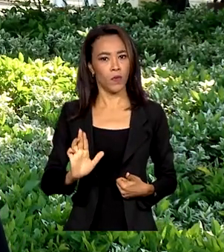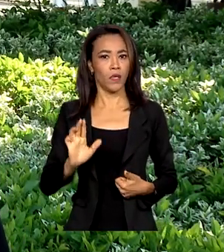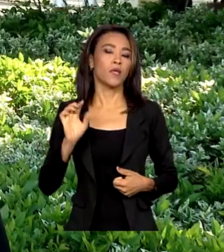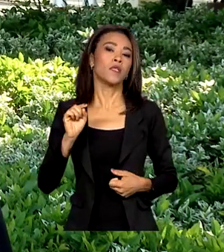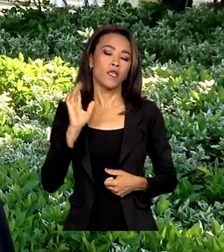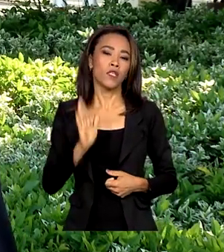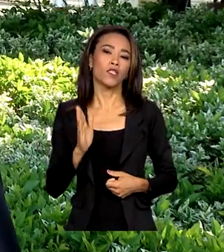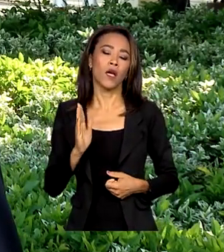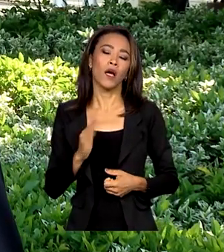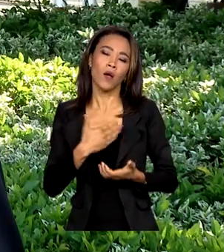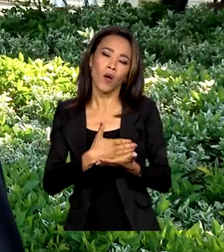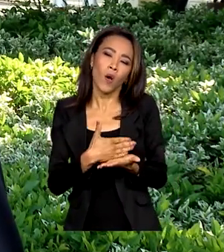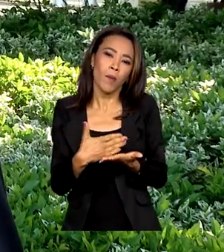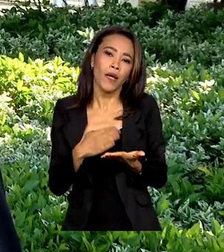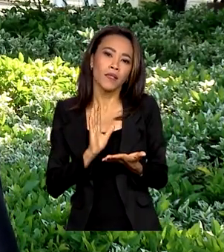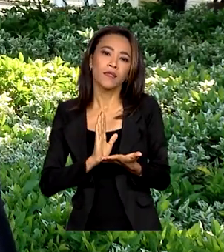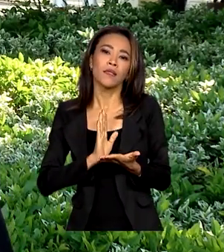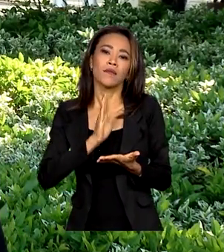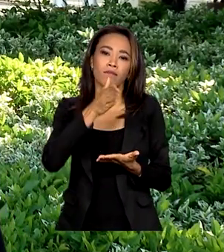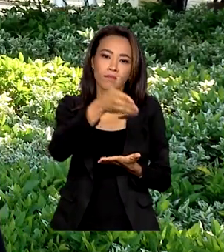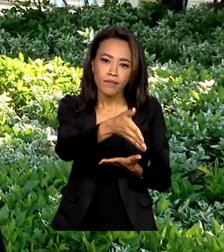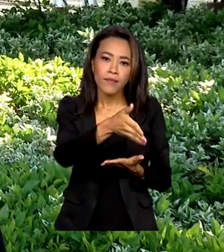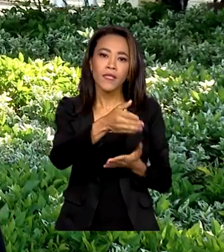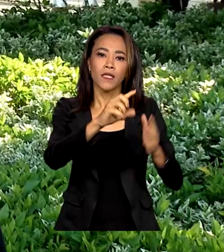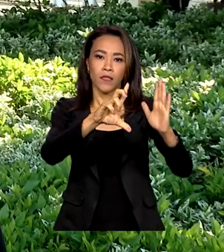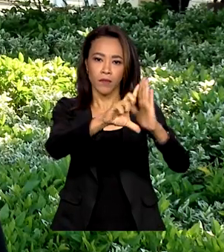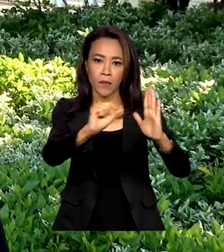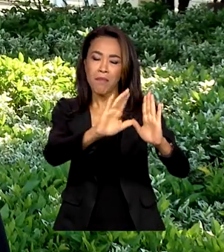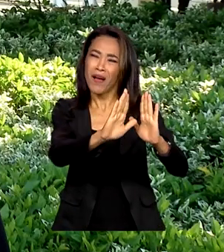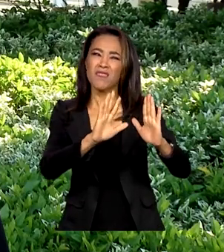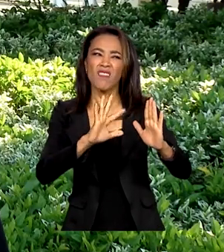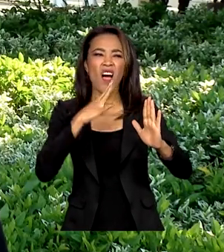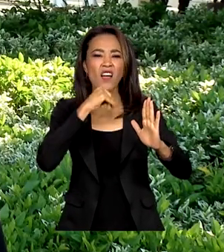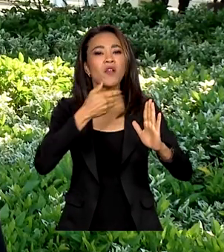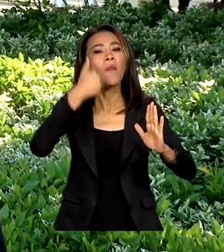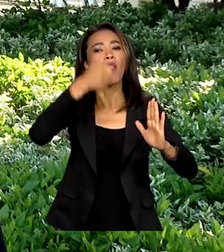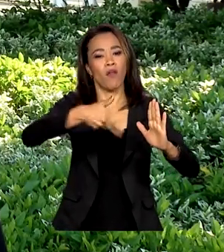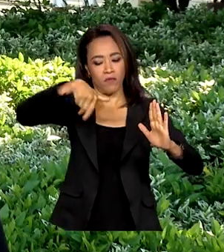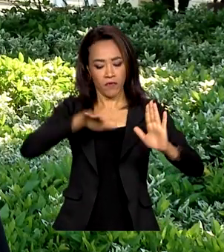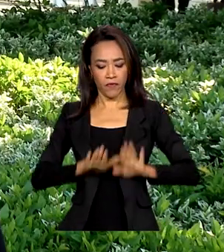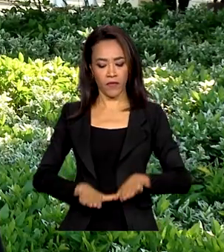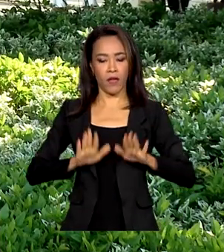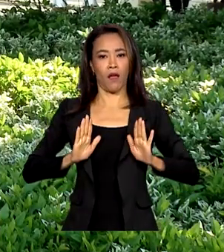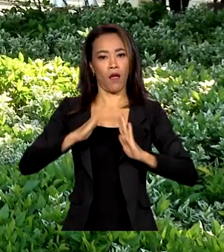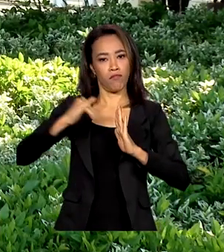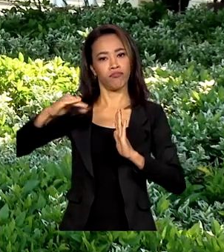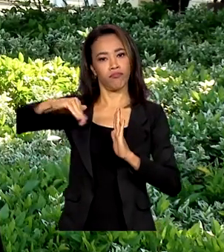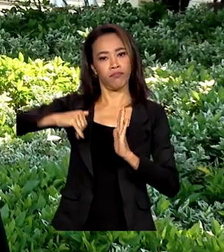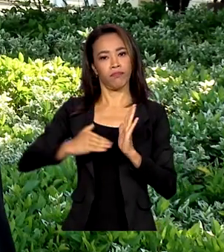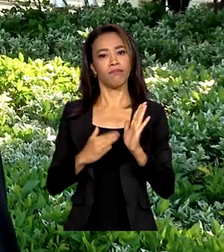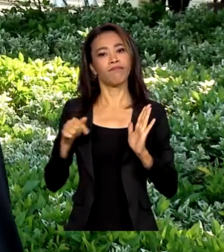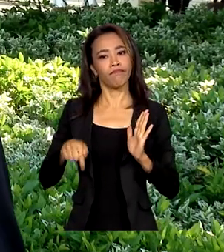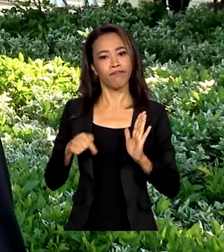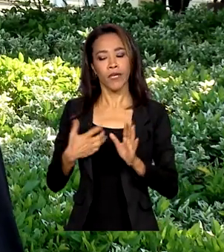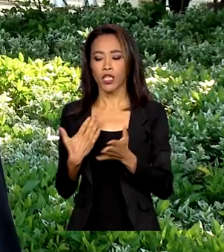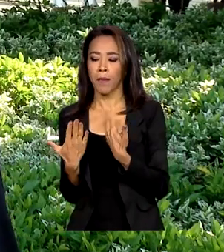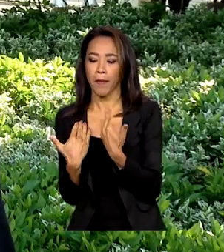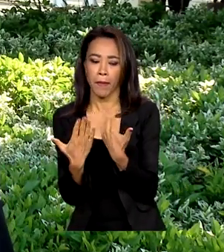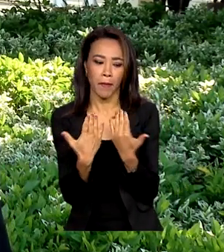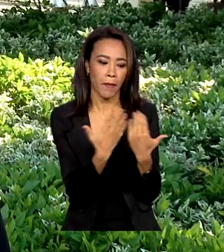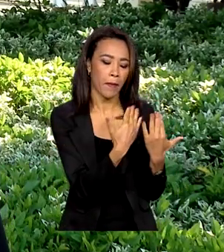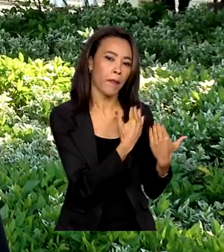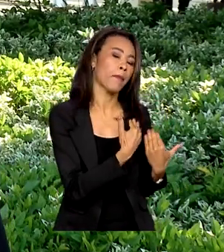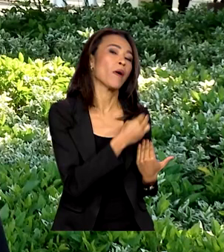do Planalto, mas ele preferiu ontem permanecer aqui no Palácio da Alvorada, né, onde discutiu com ministros a nova